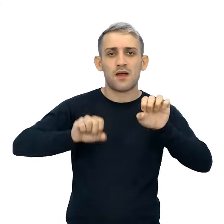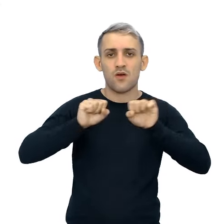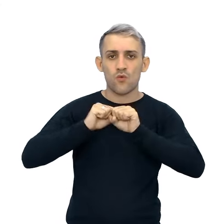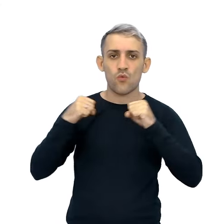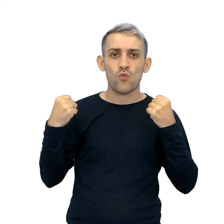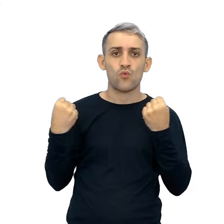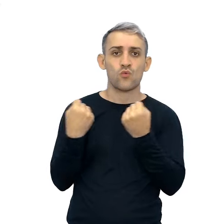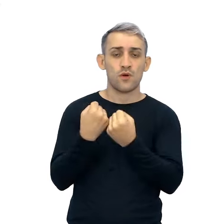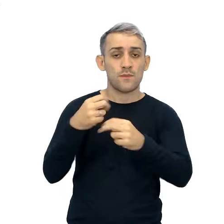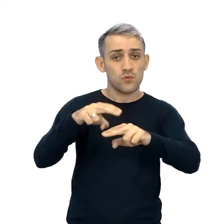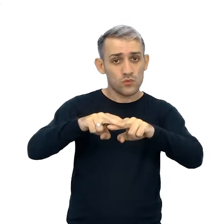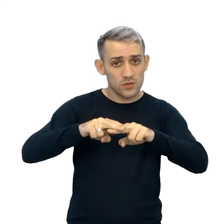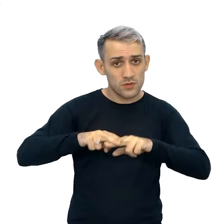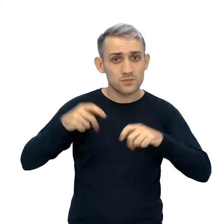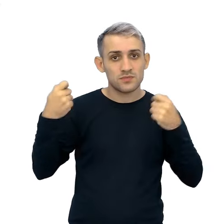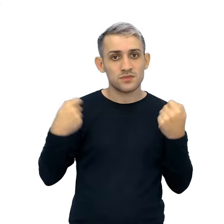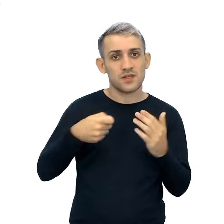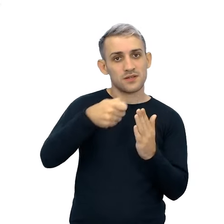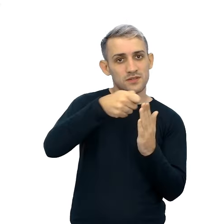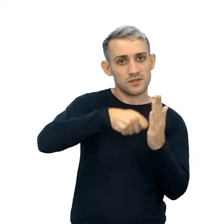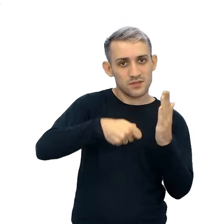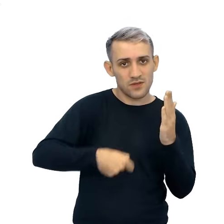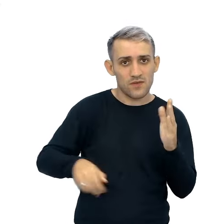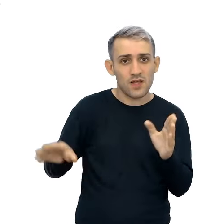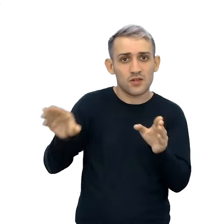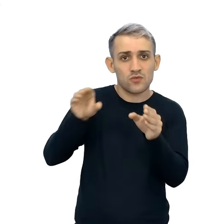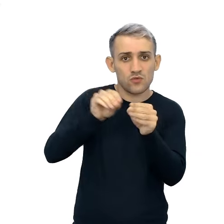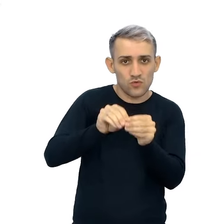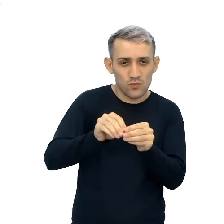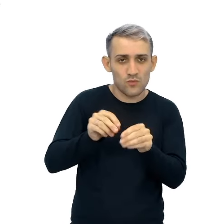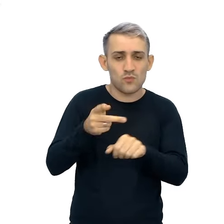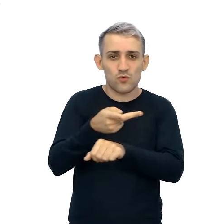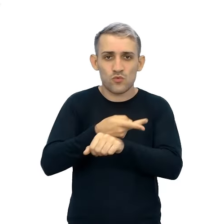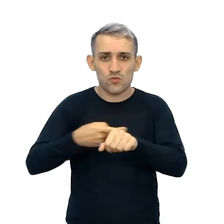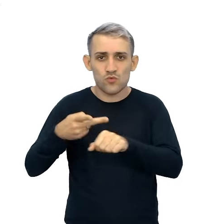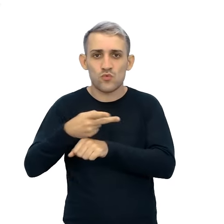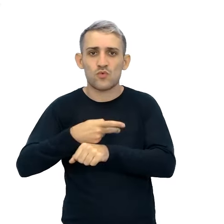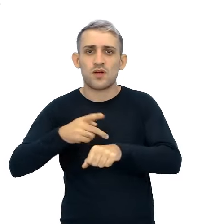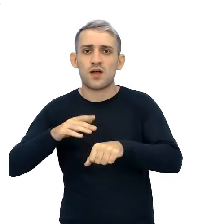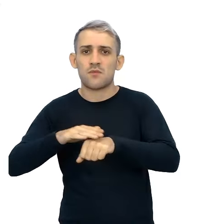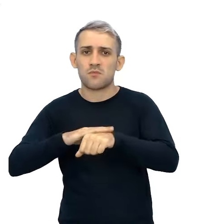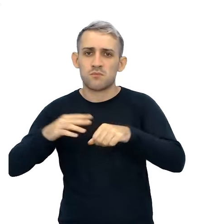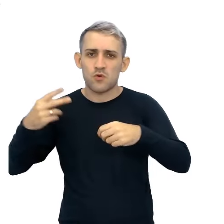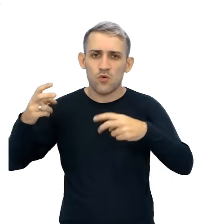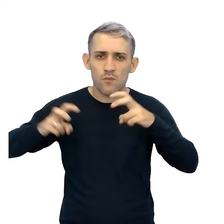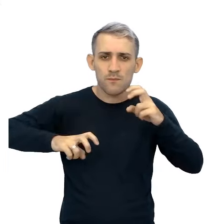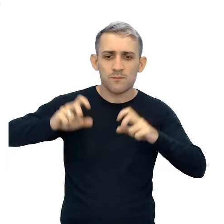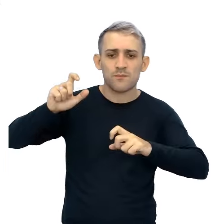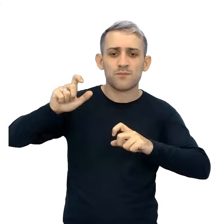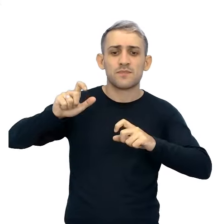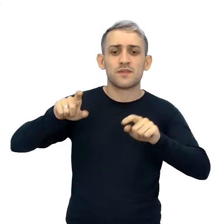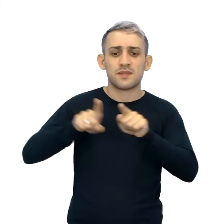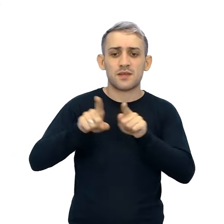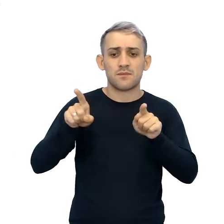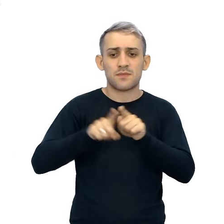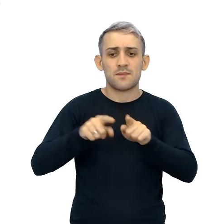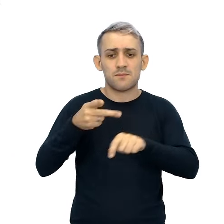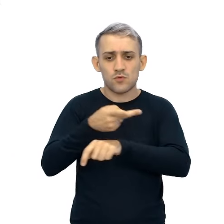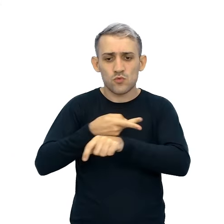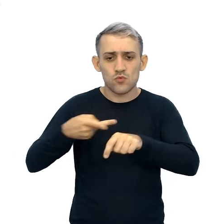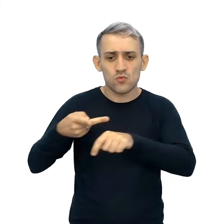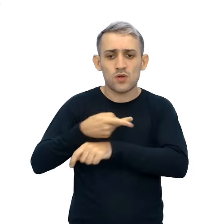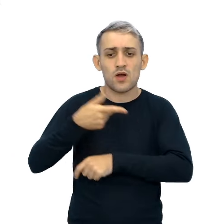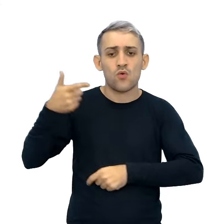para isso, eles terão de escrever resumos, buscar resenhas, ler resenhas, fazer resenhas e buscar